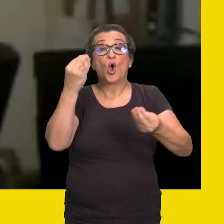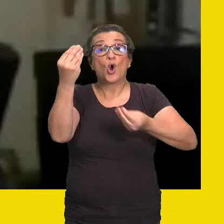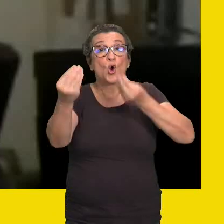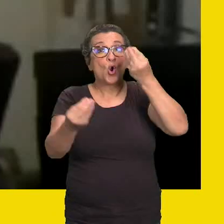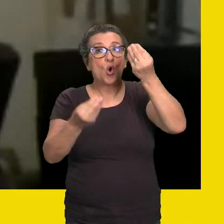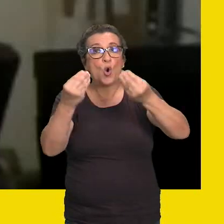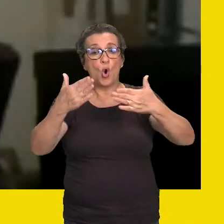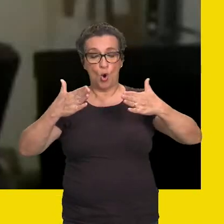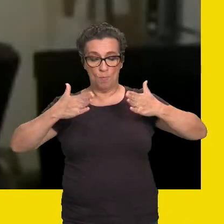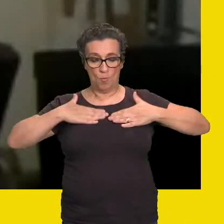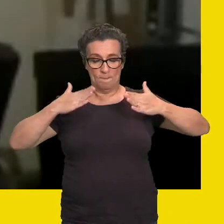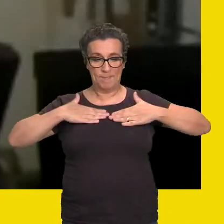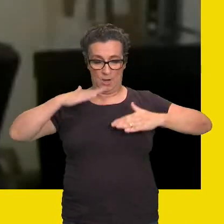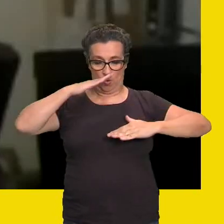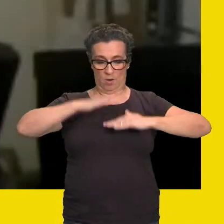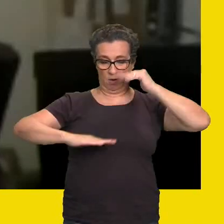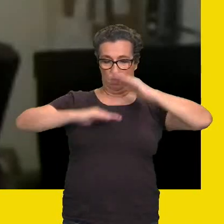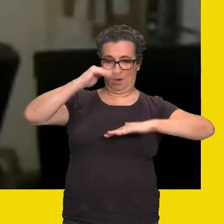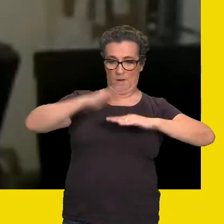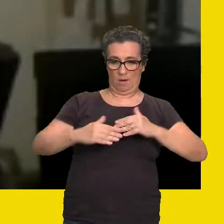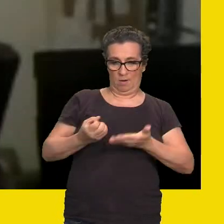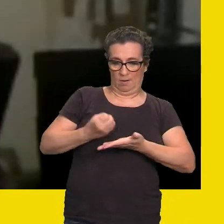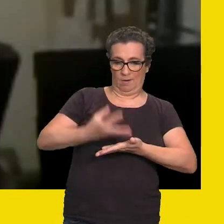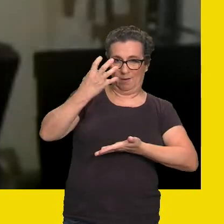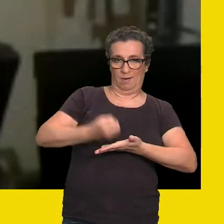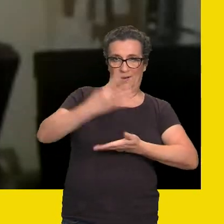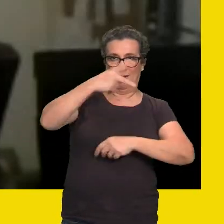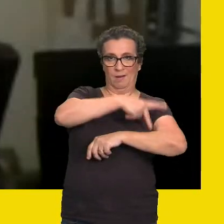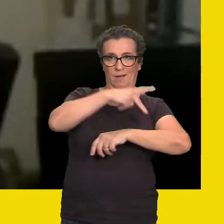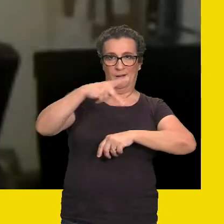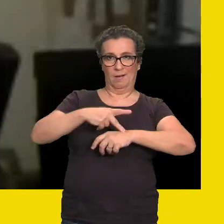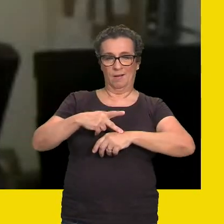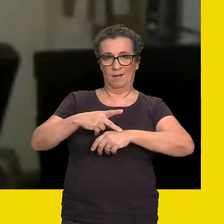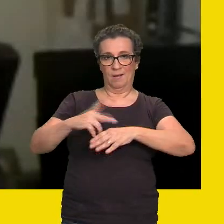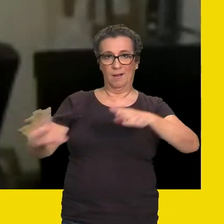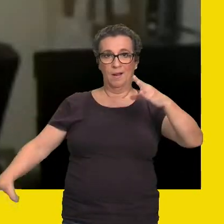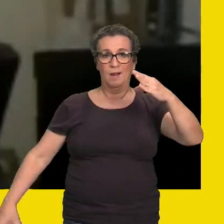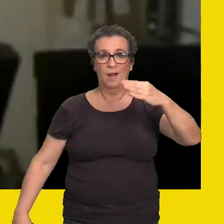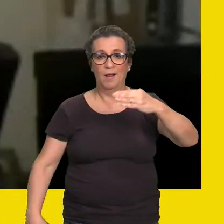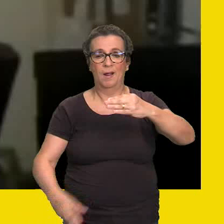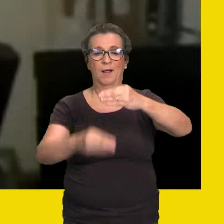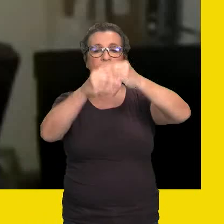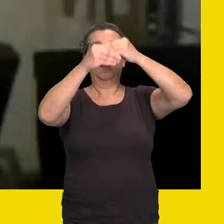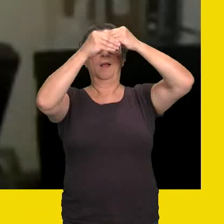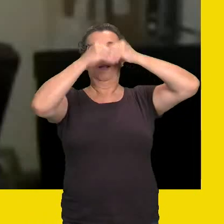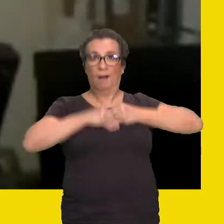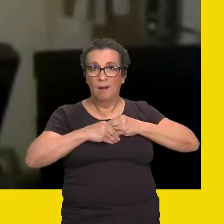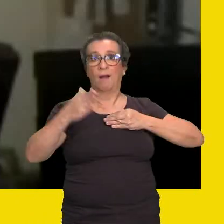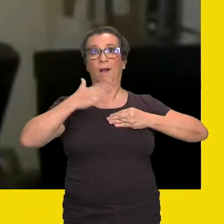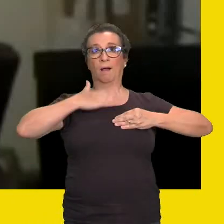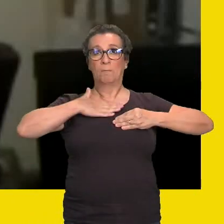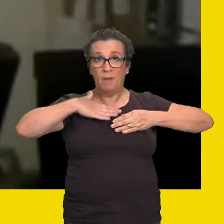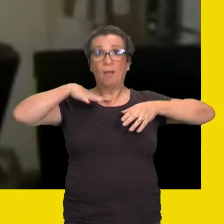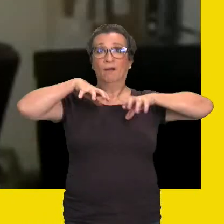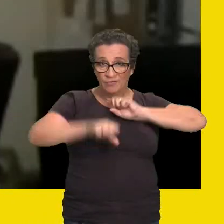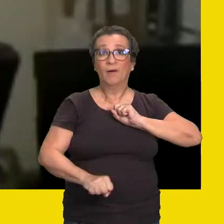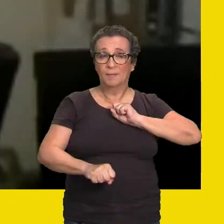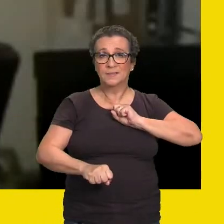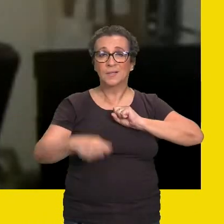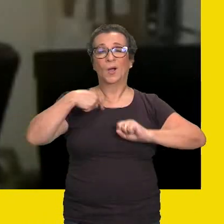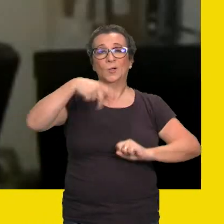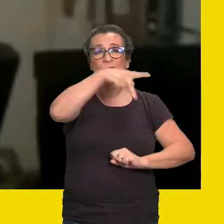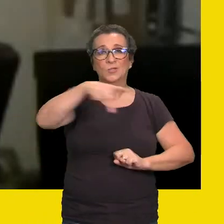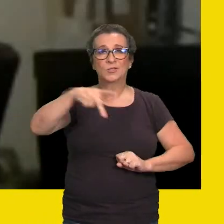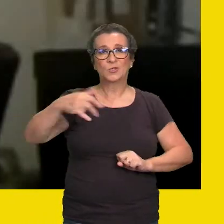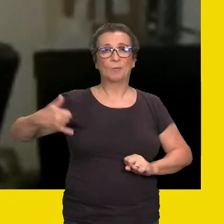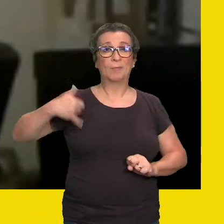como o meu fazer pedagógico alfabetizador contribuiu para o meu processo de formação? Eu sou professora